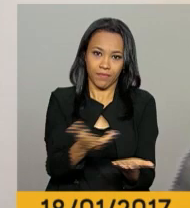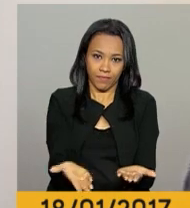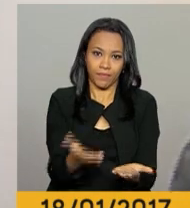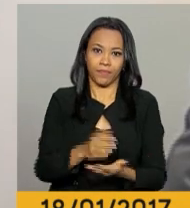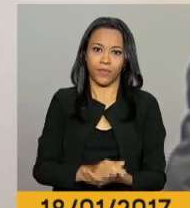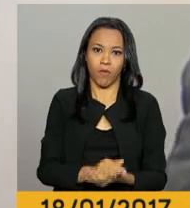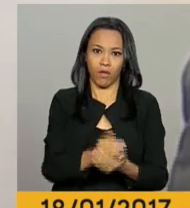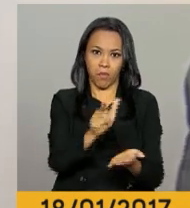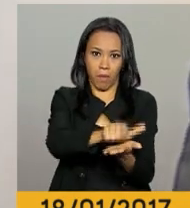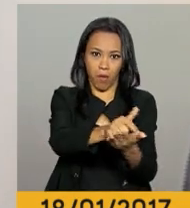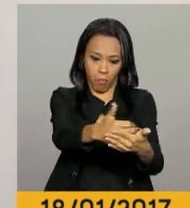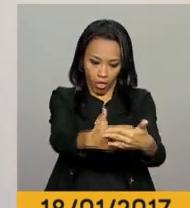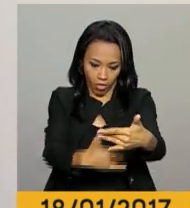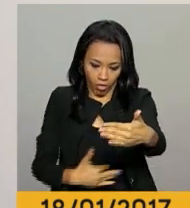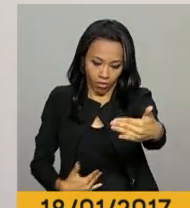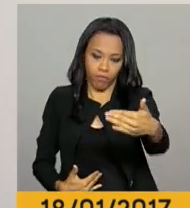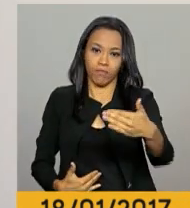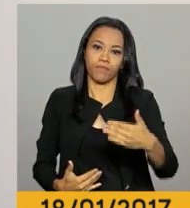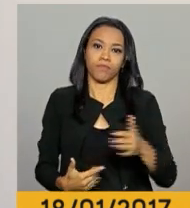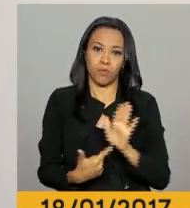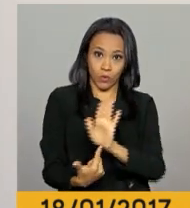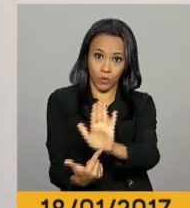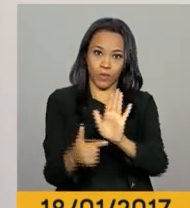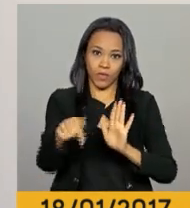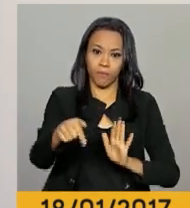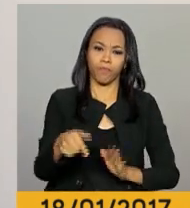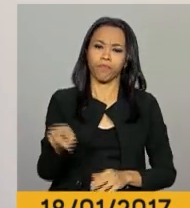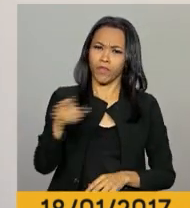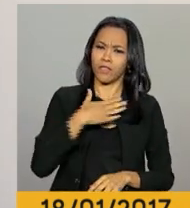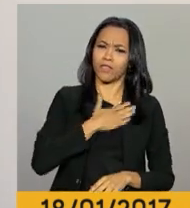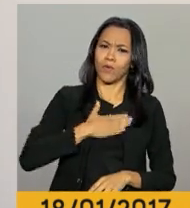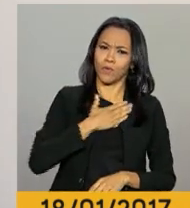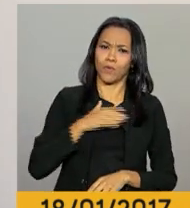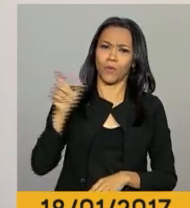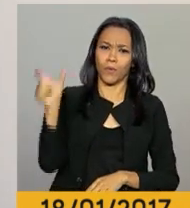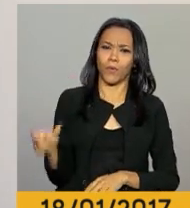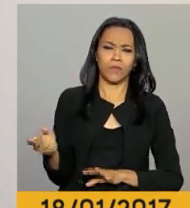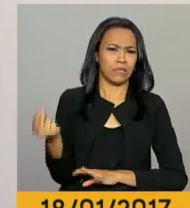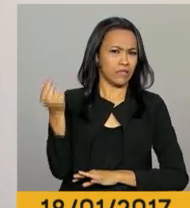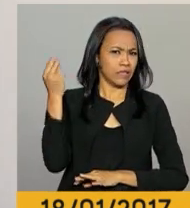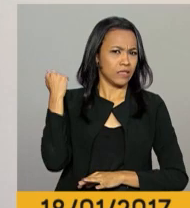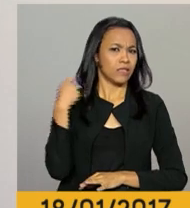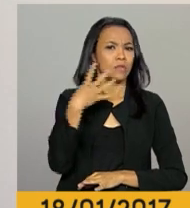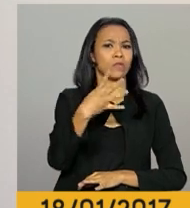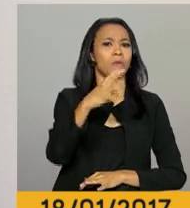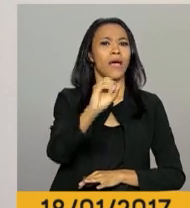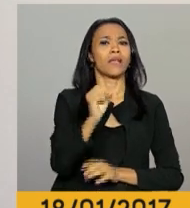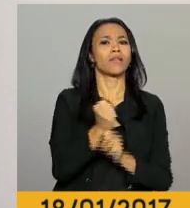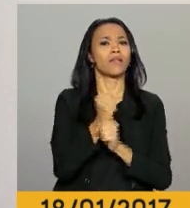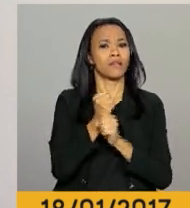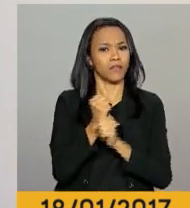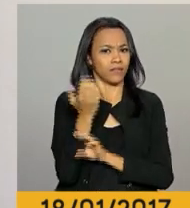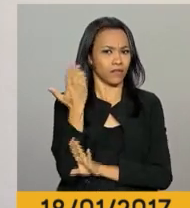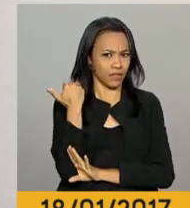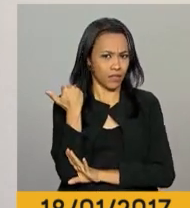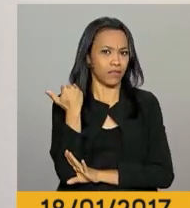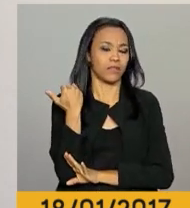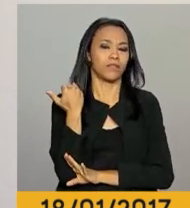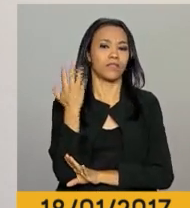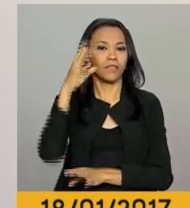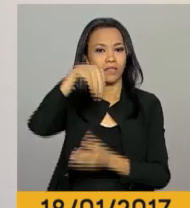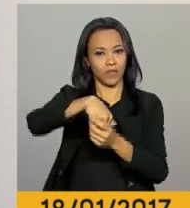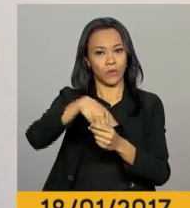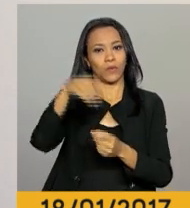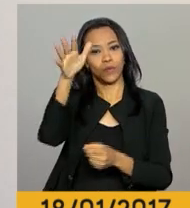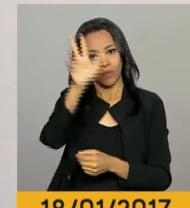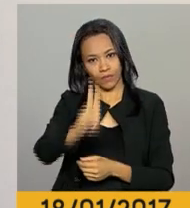Brasil Você sabe a queou da área acadêmica né Há tempos atrás há uns 40 anos atrás talvez eh